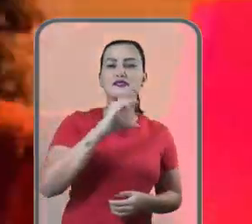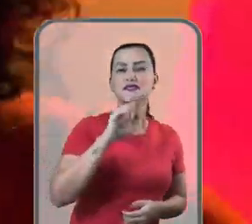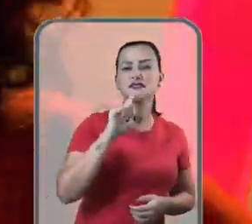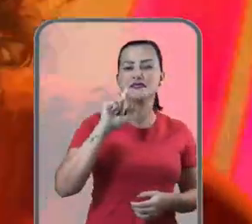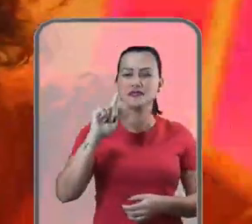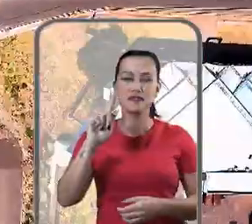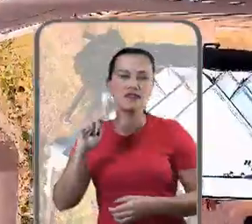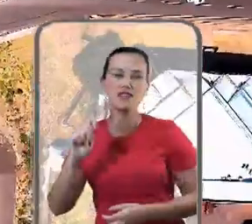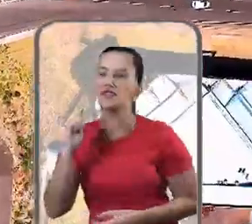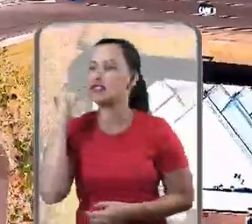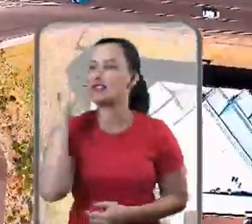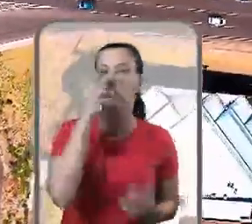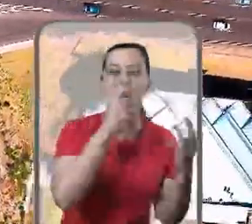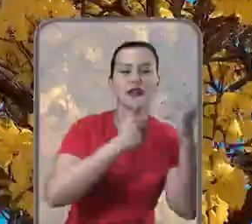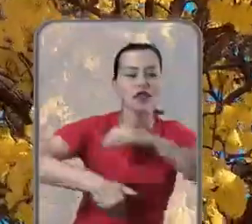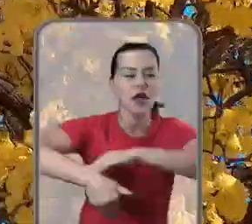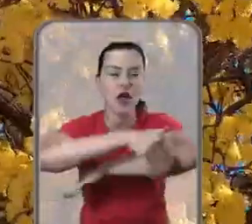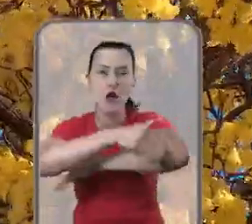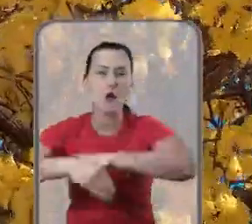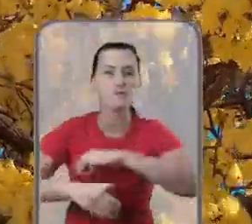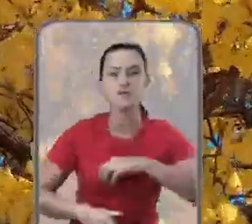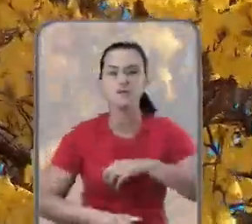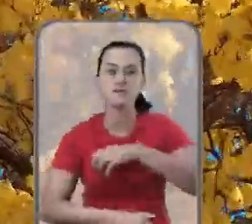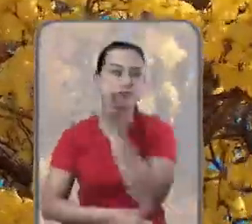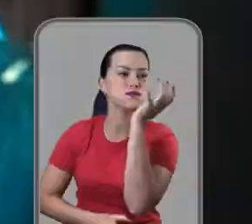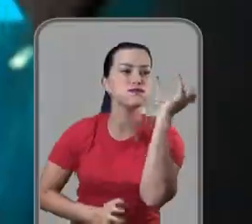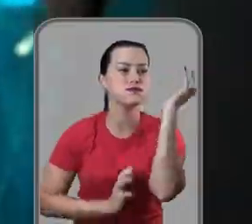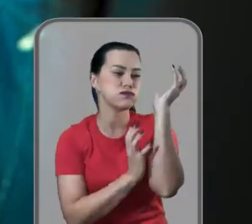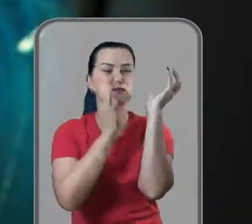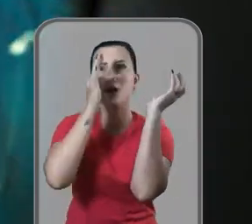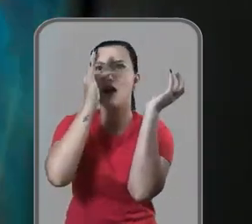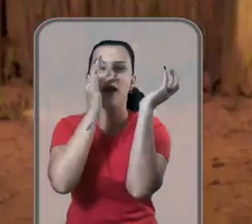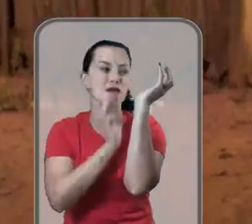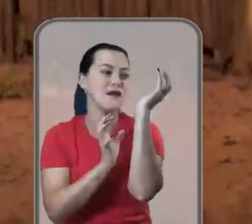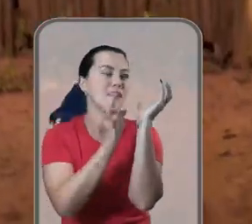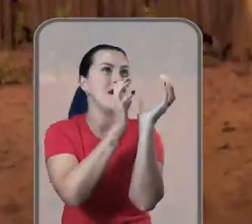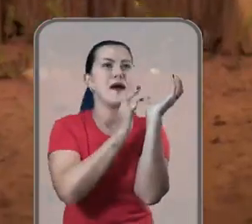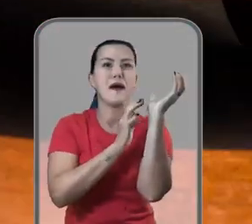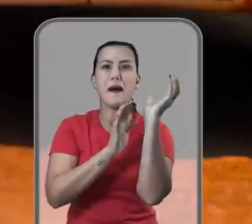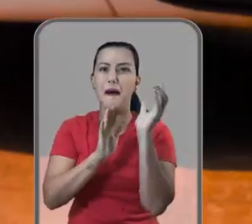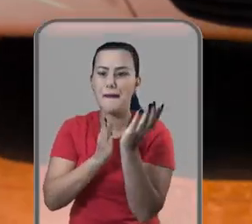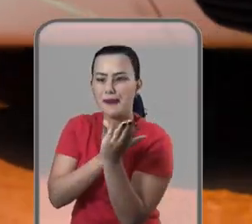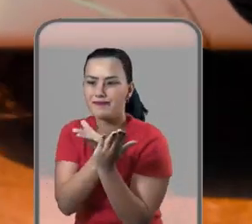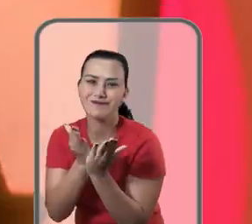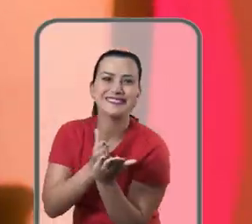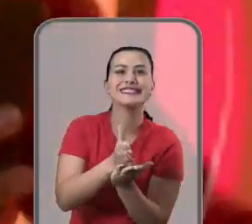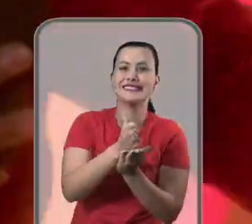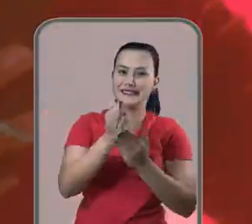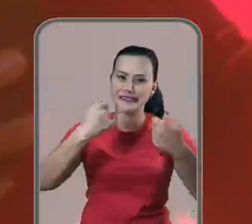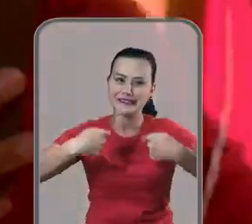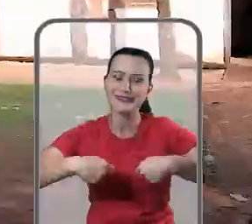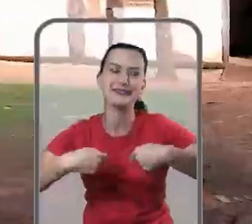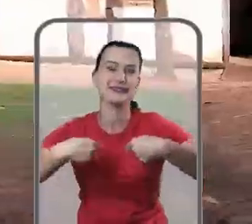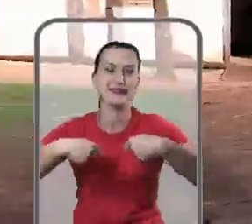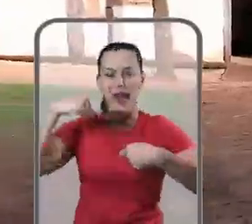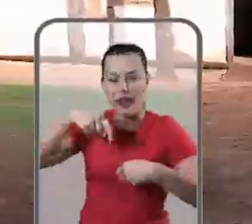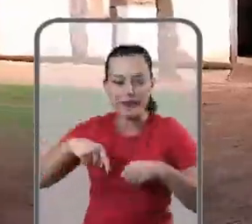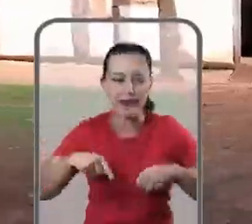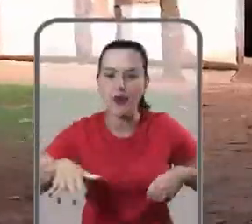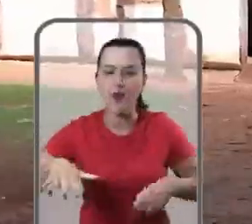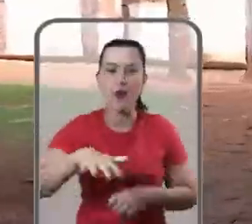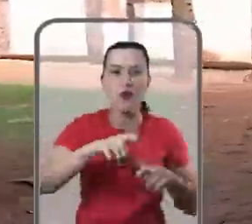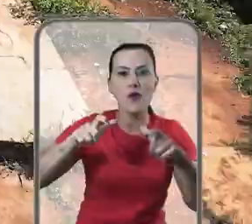Vivemos numa cidade linda, de ruas largas e perfloridos, mas que ainda falta poesia andar nos trilhos. Pra essa terra de